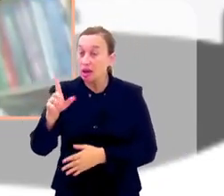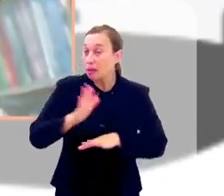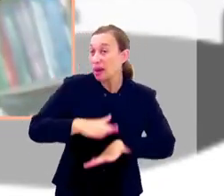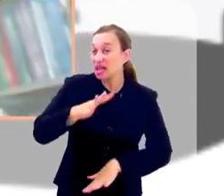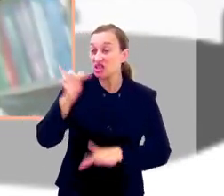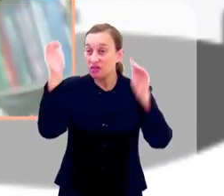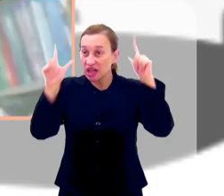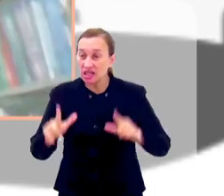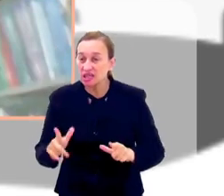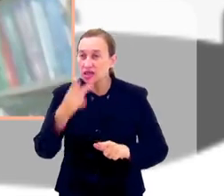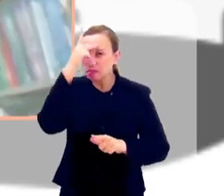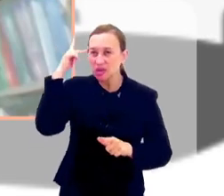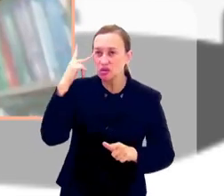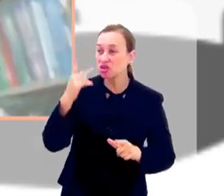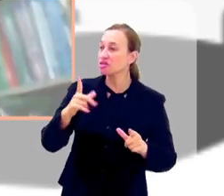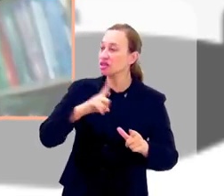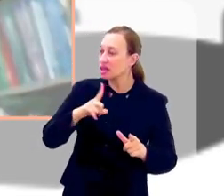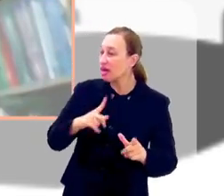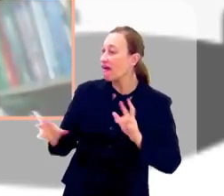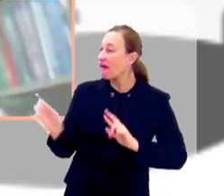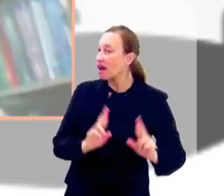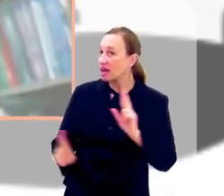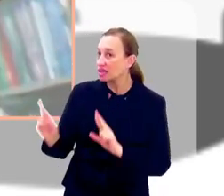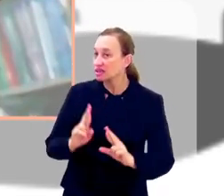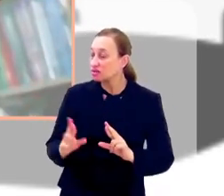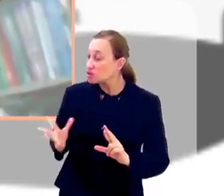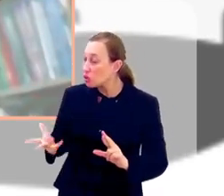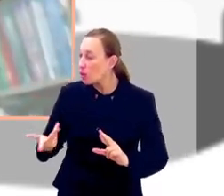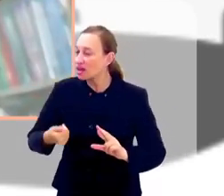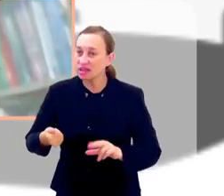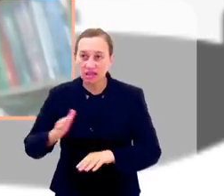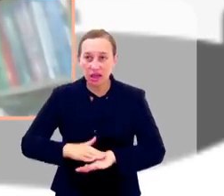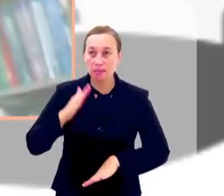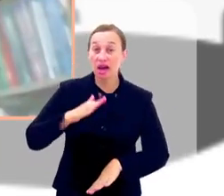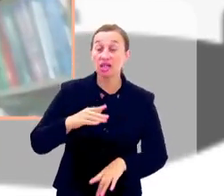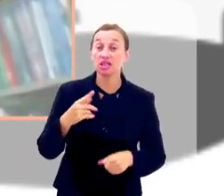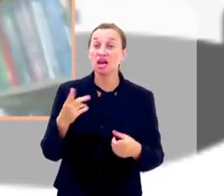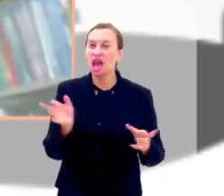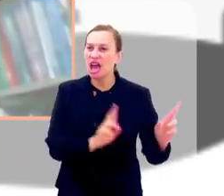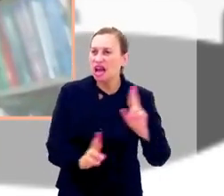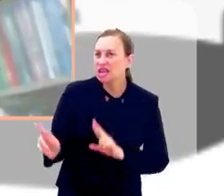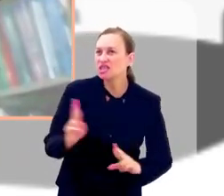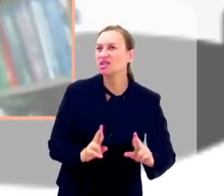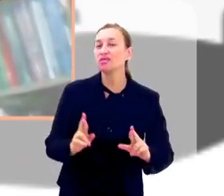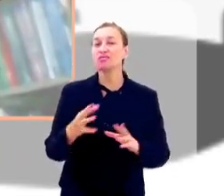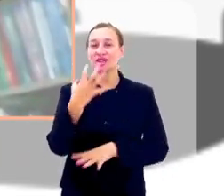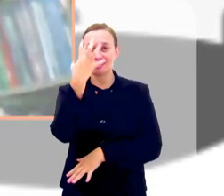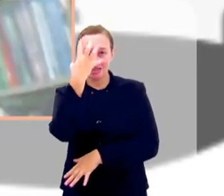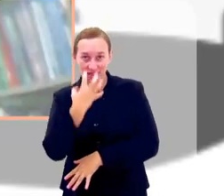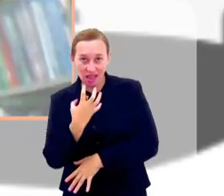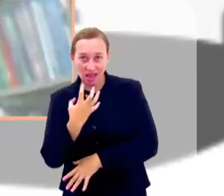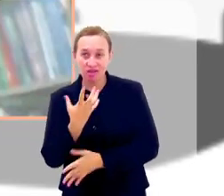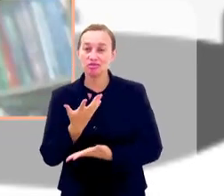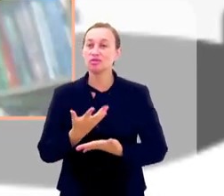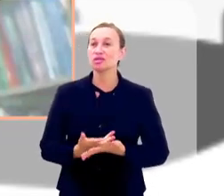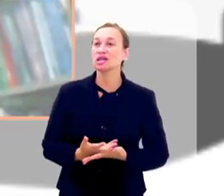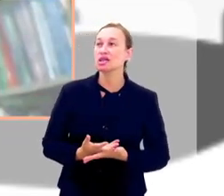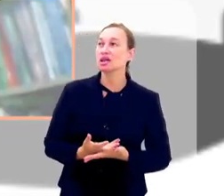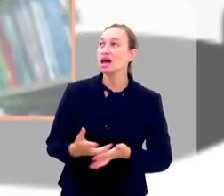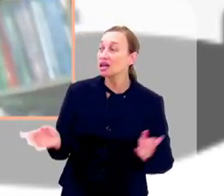felizes pessoas que têm relacionamentos de maior qualidade, relacionamentos mais